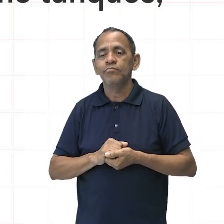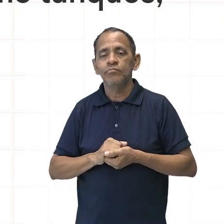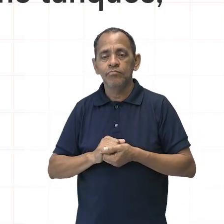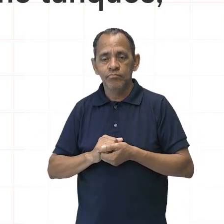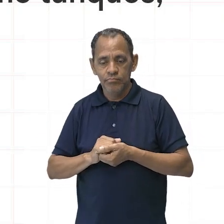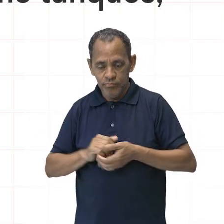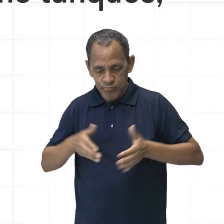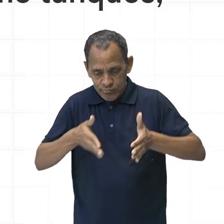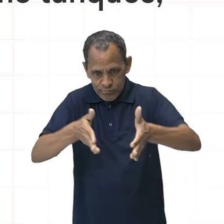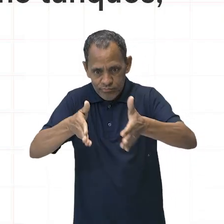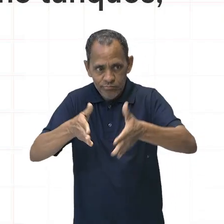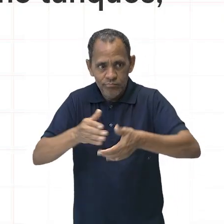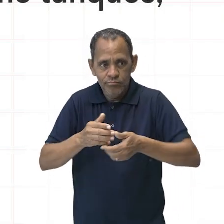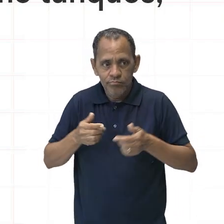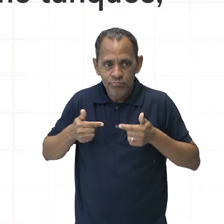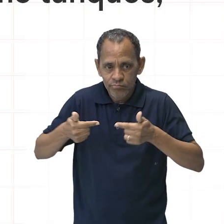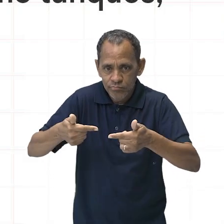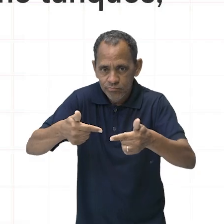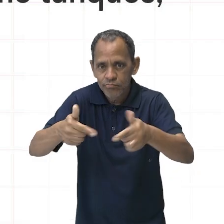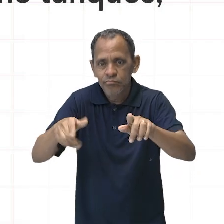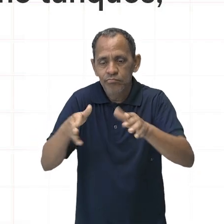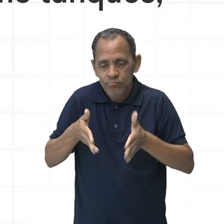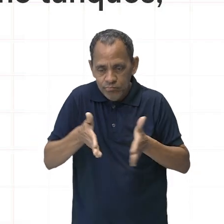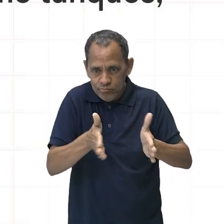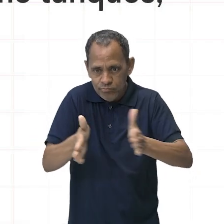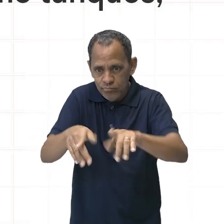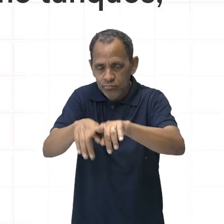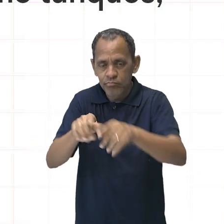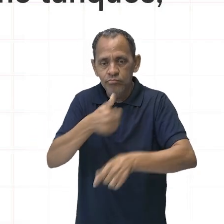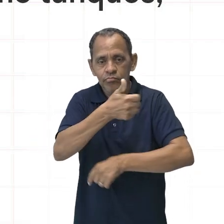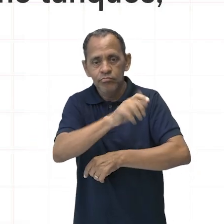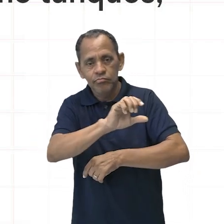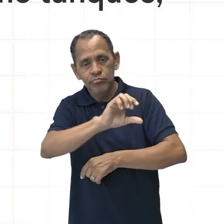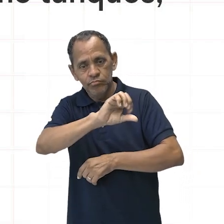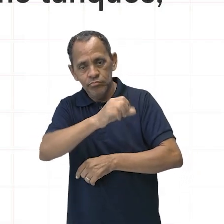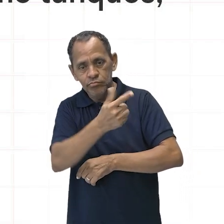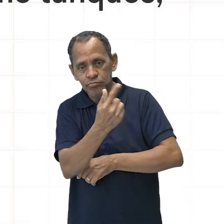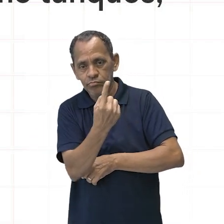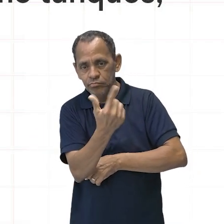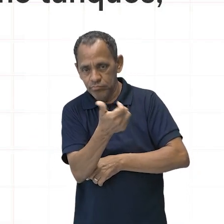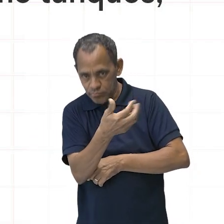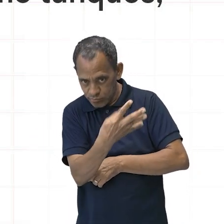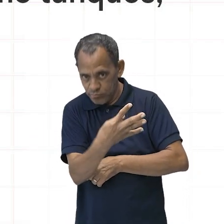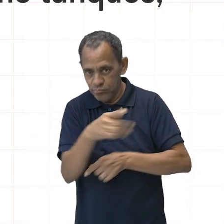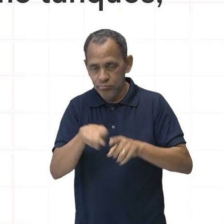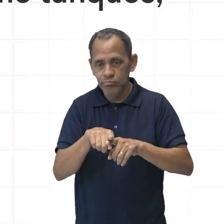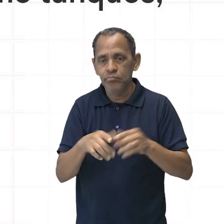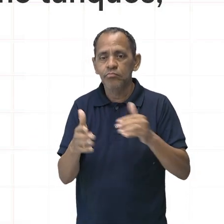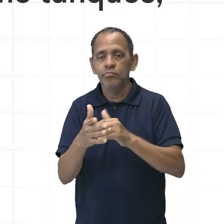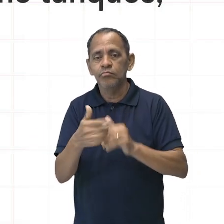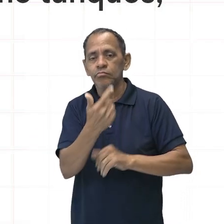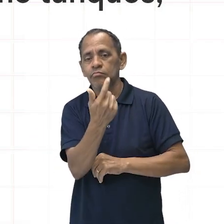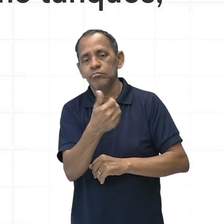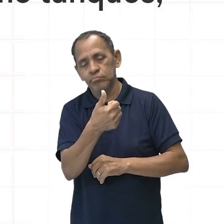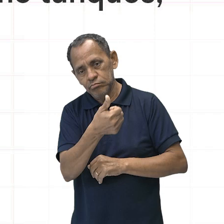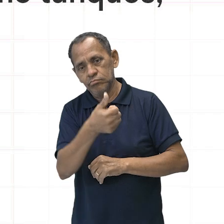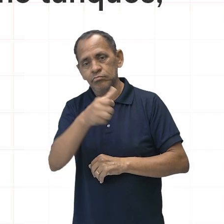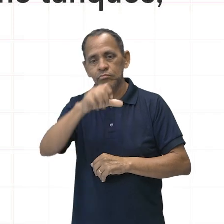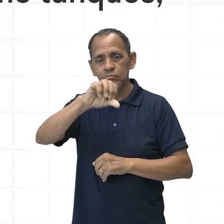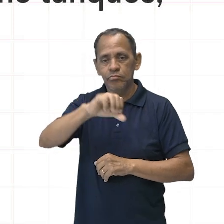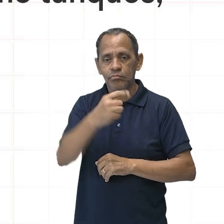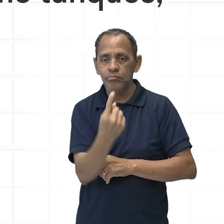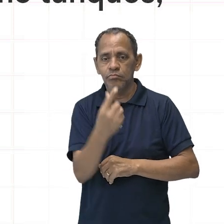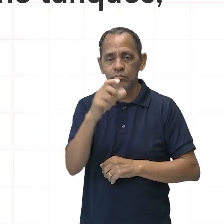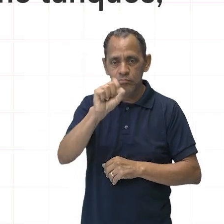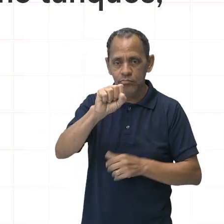de finalzinho de 1914 e vai até 1918, em que há impasse nas frentes de